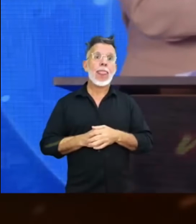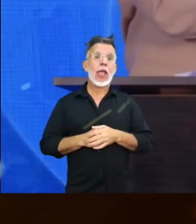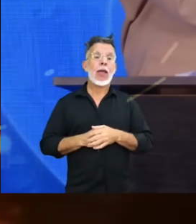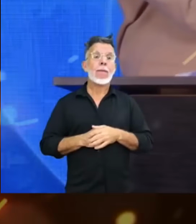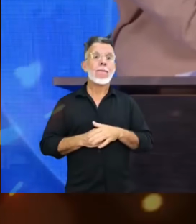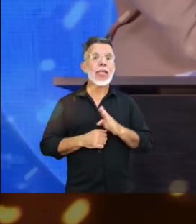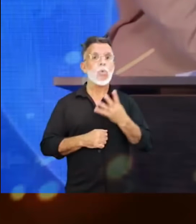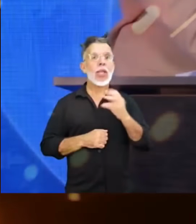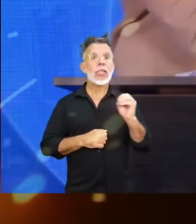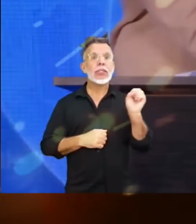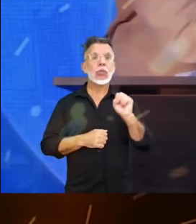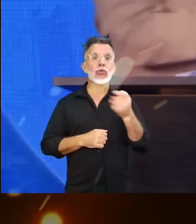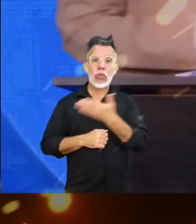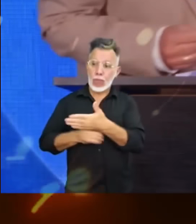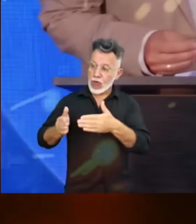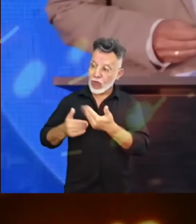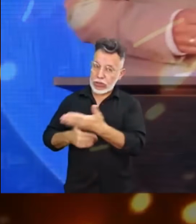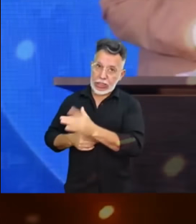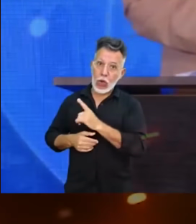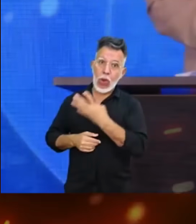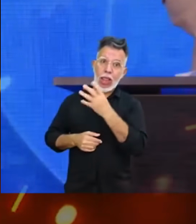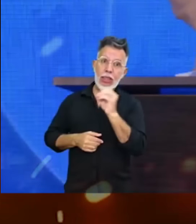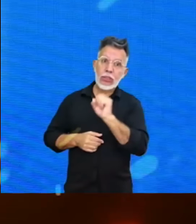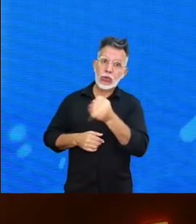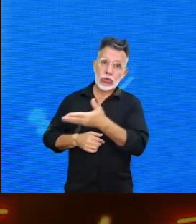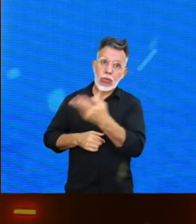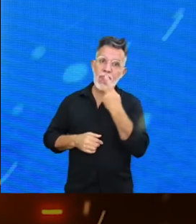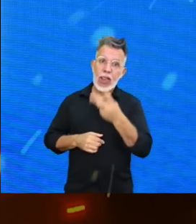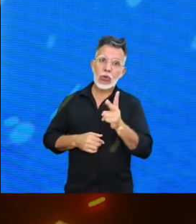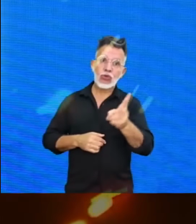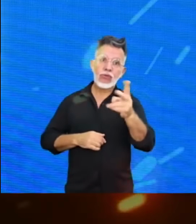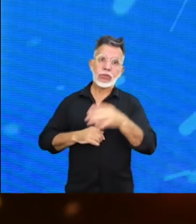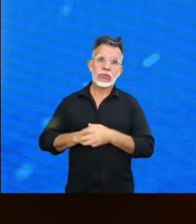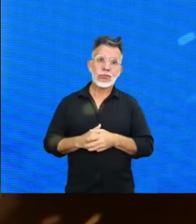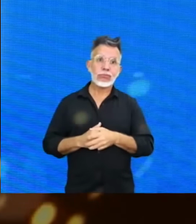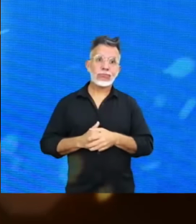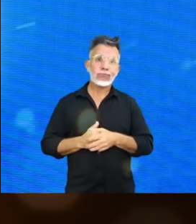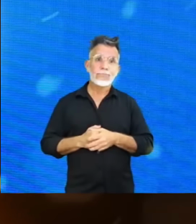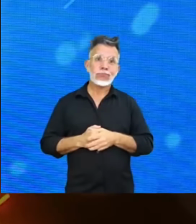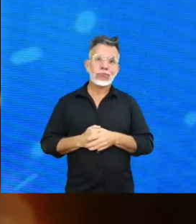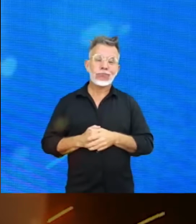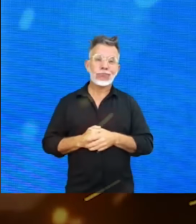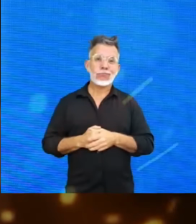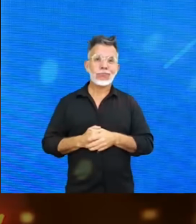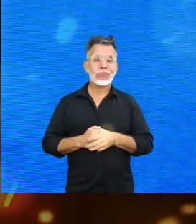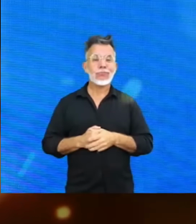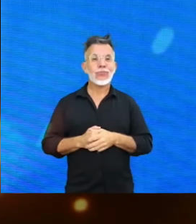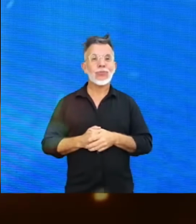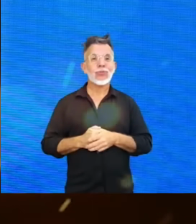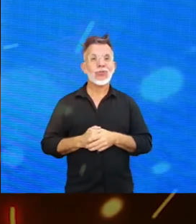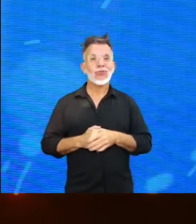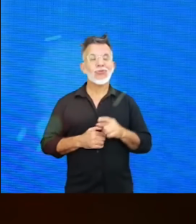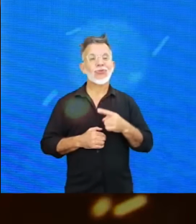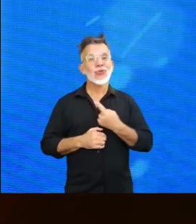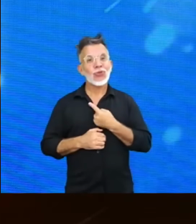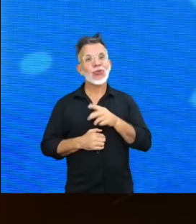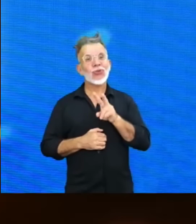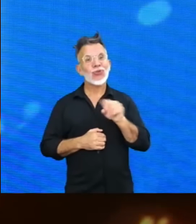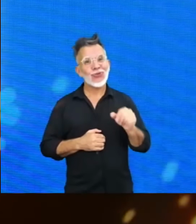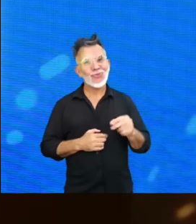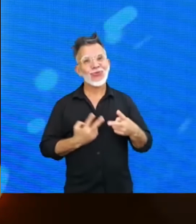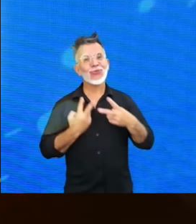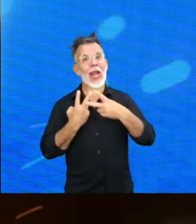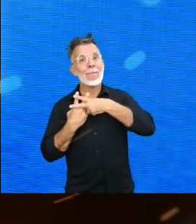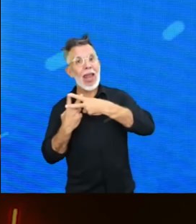favor o senhor tem uns 40 segundos nós vamos prender o prefeito por envolvimento